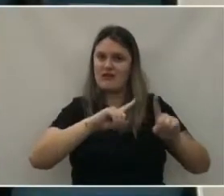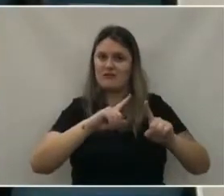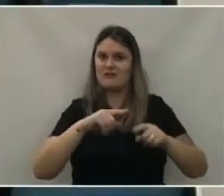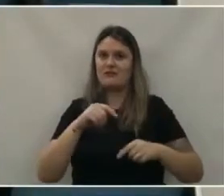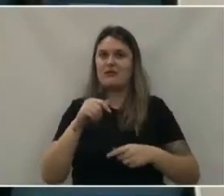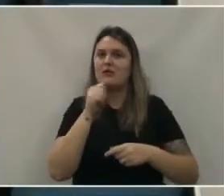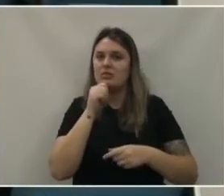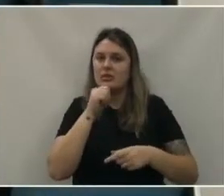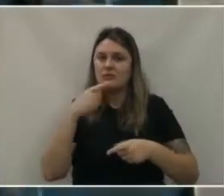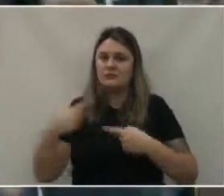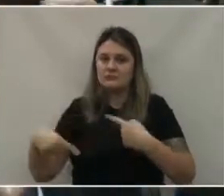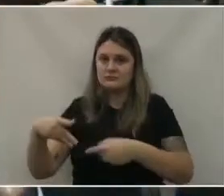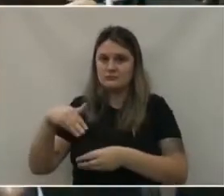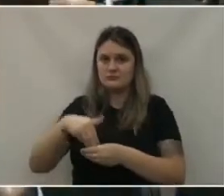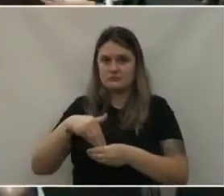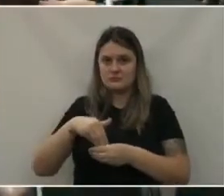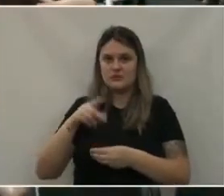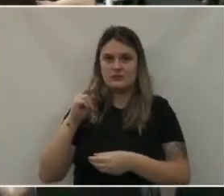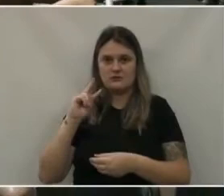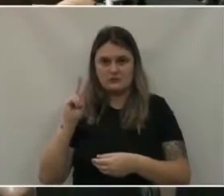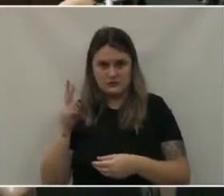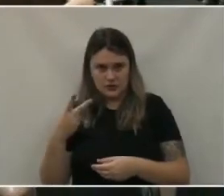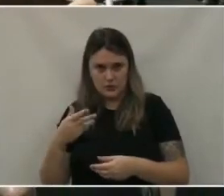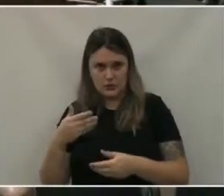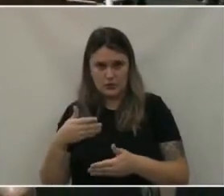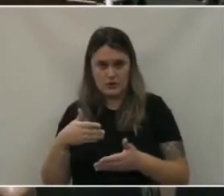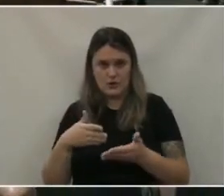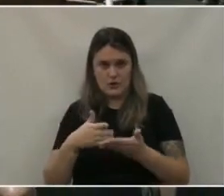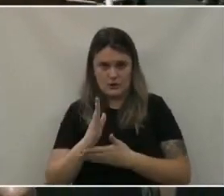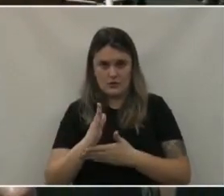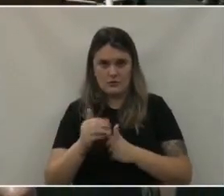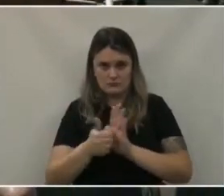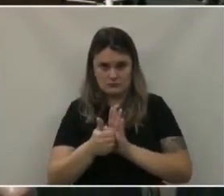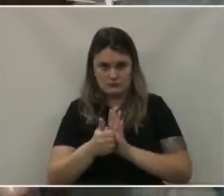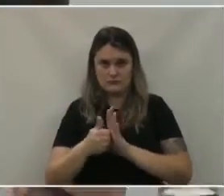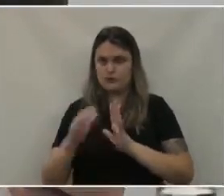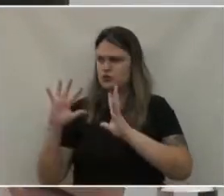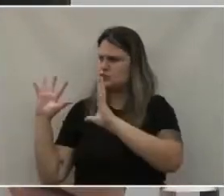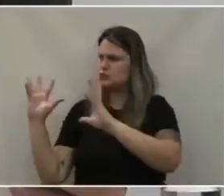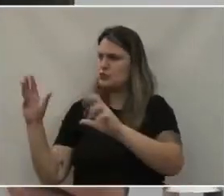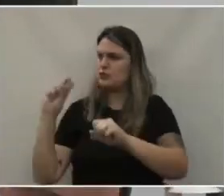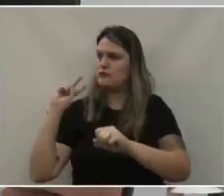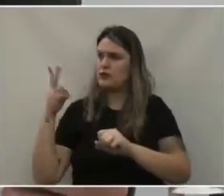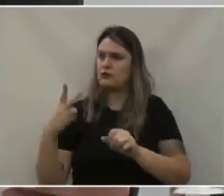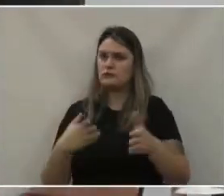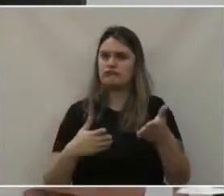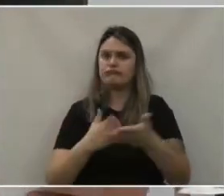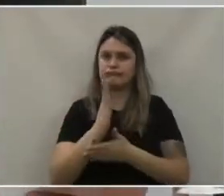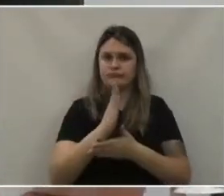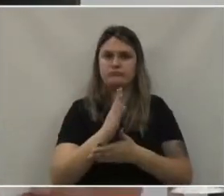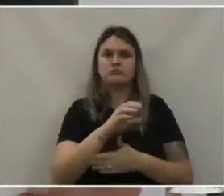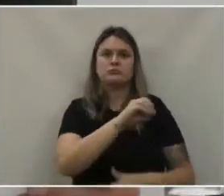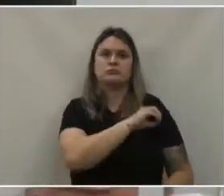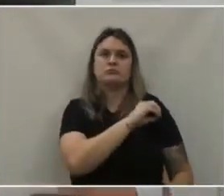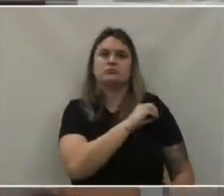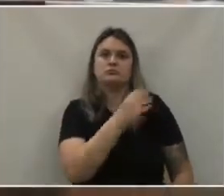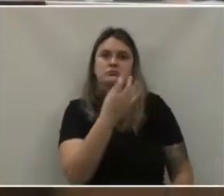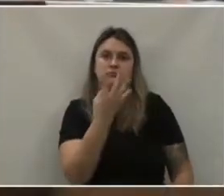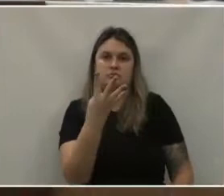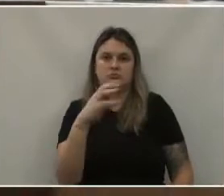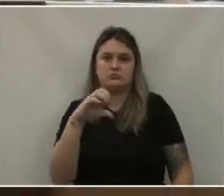Ainda em discussão, em votação, senhores vereadores que aprovam, permaneçam como estão. Aprovado o requerimento de número